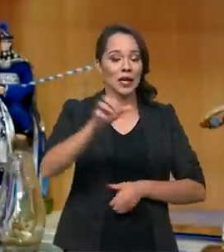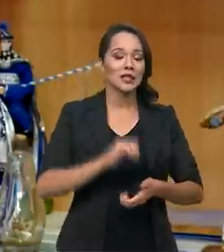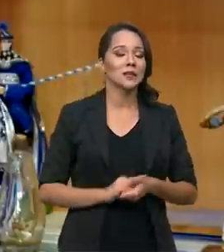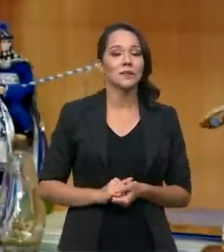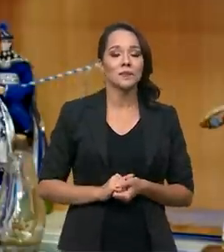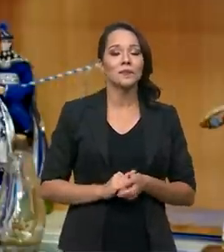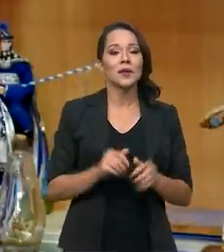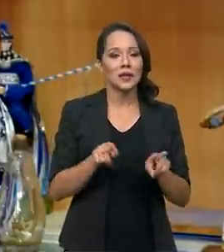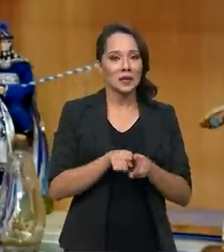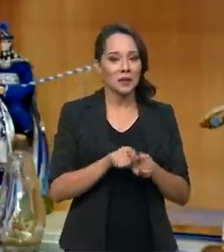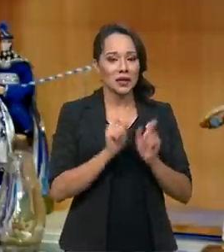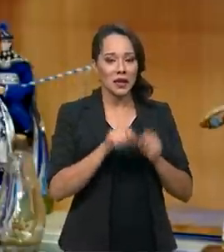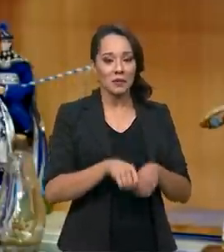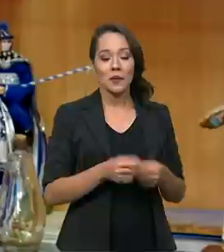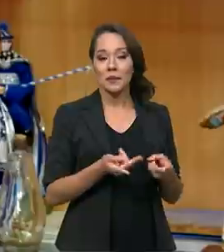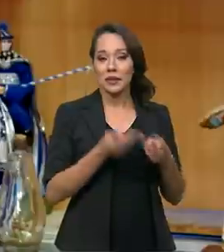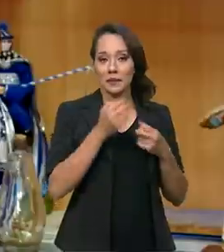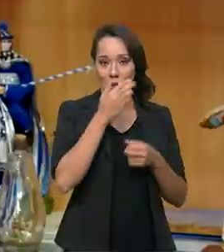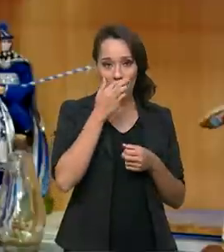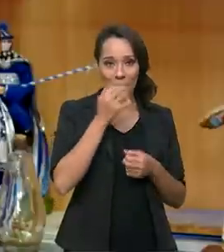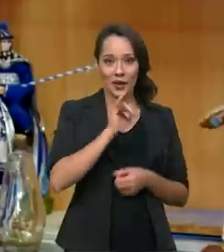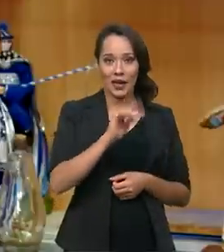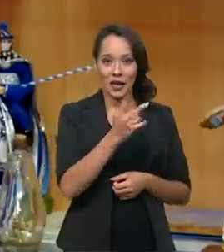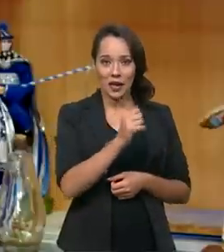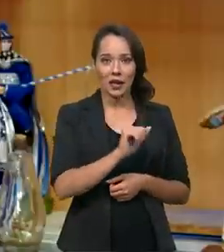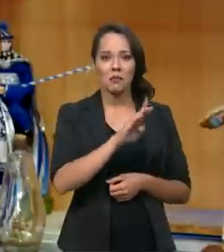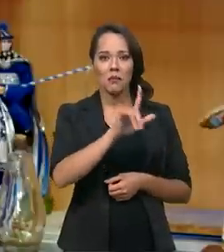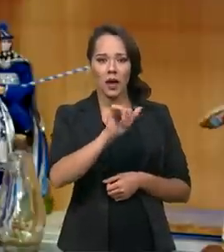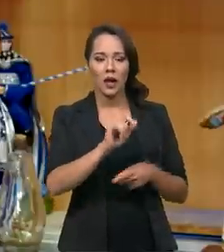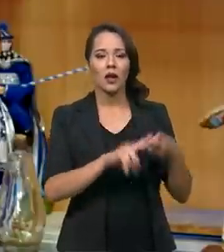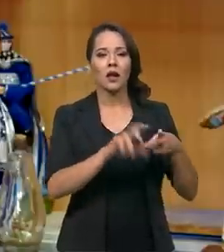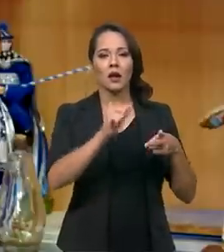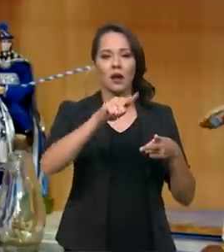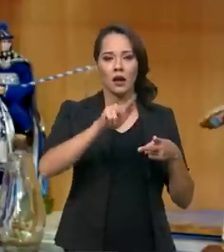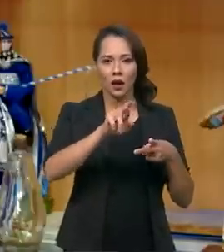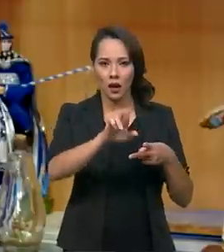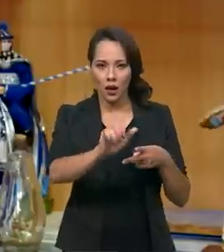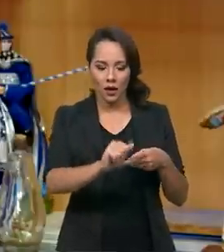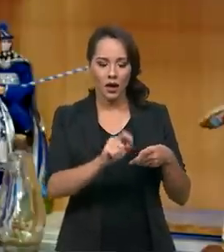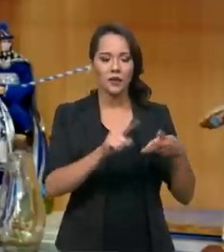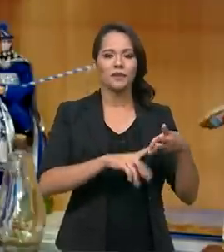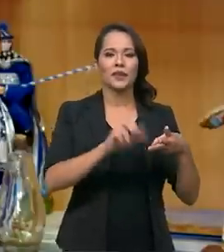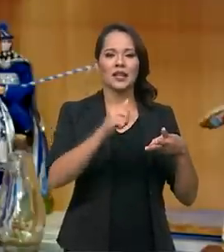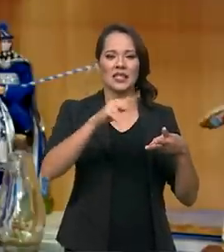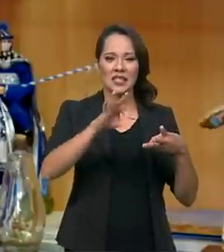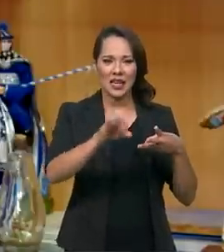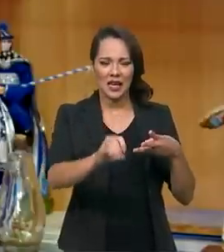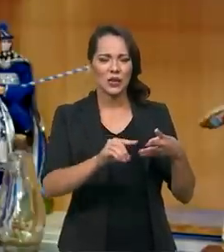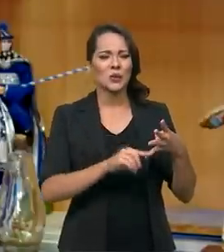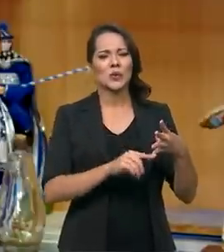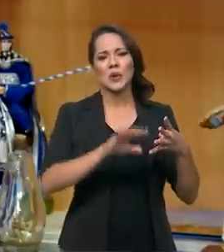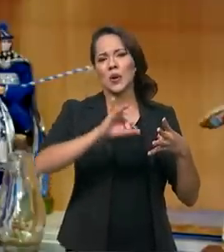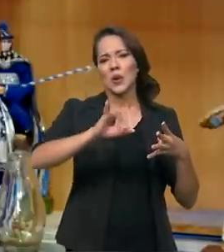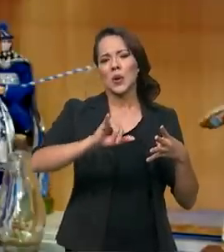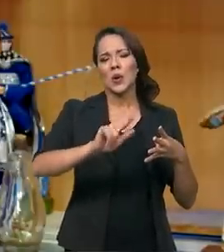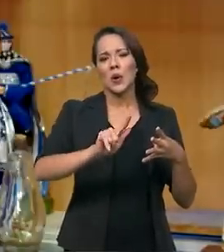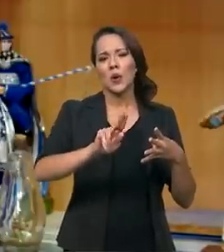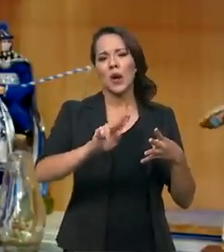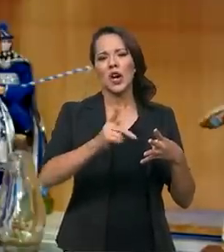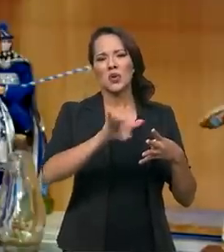também em Ilhabela Angra santos-guarujá tempo o